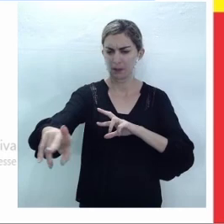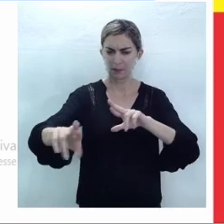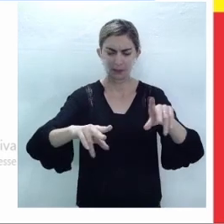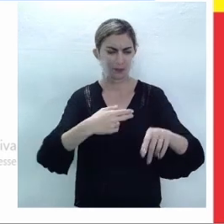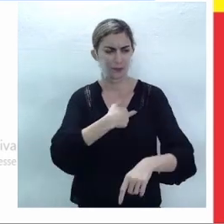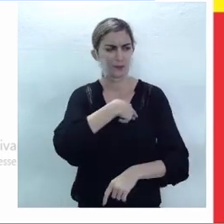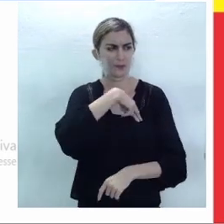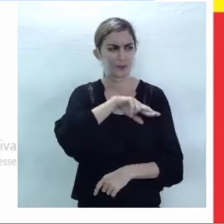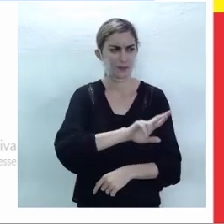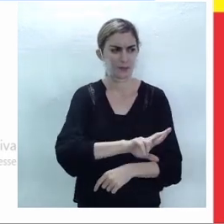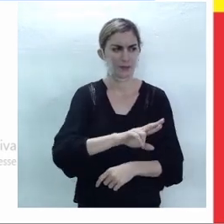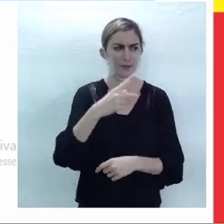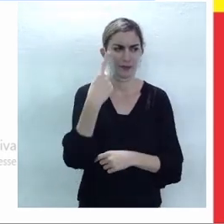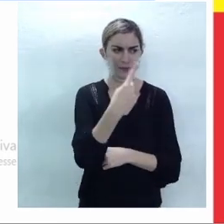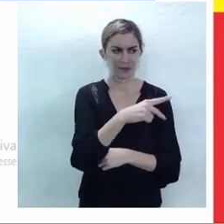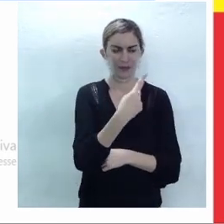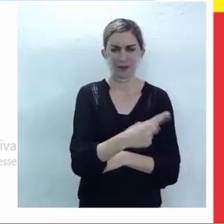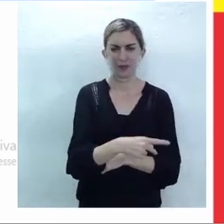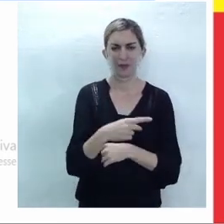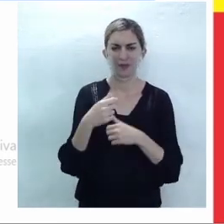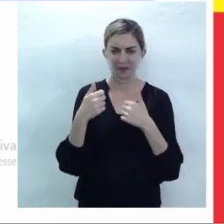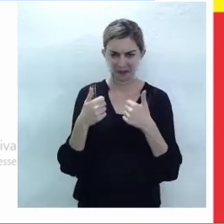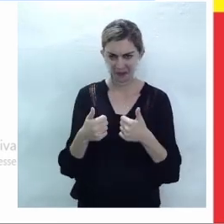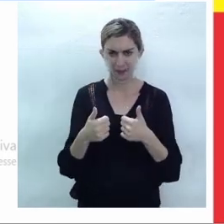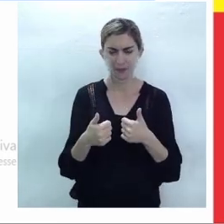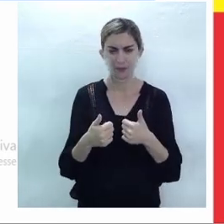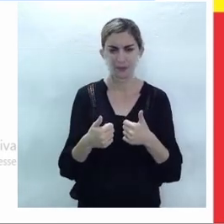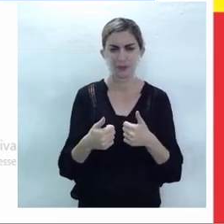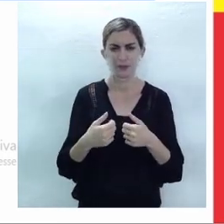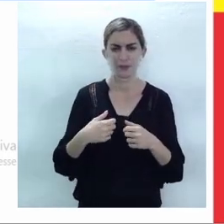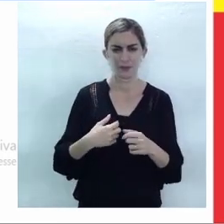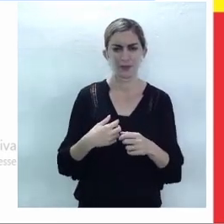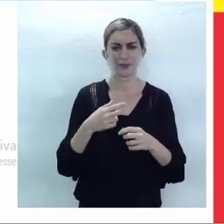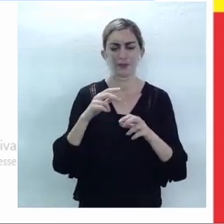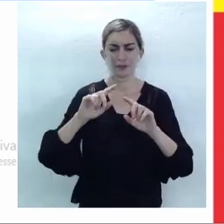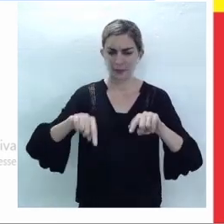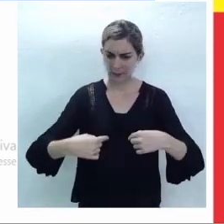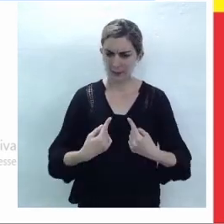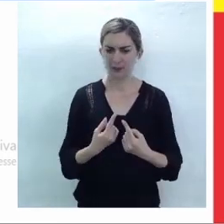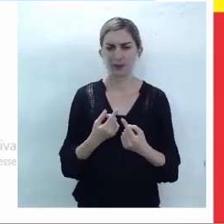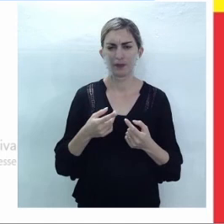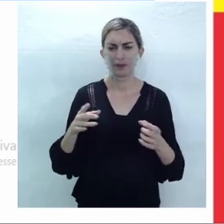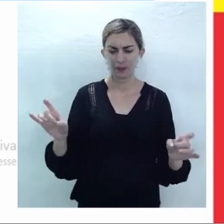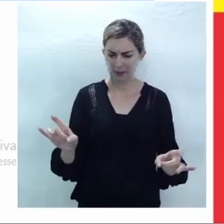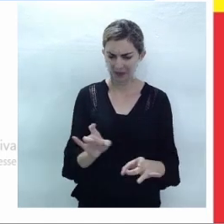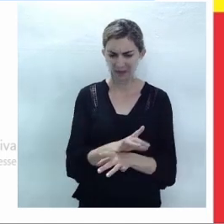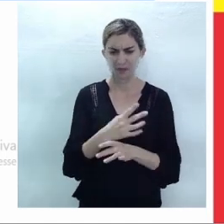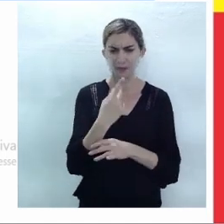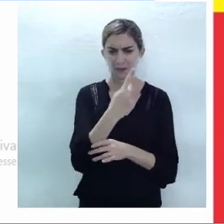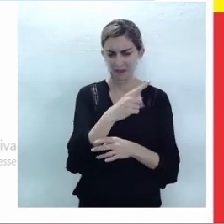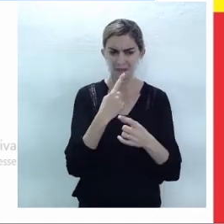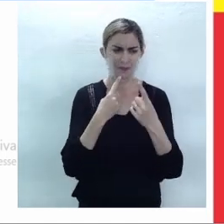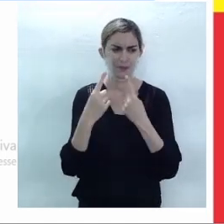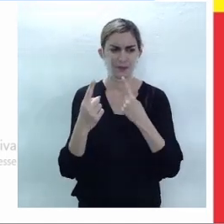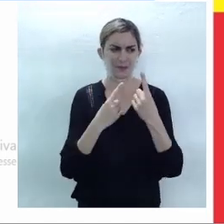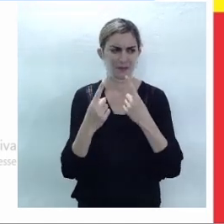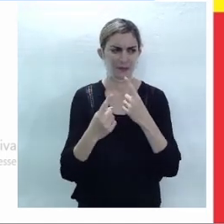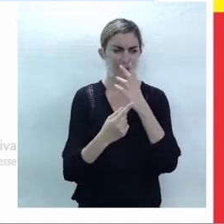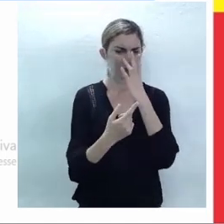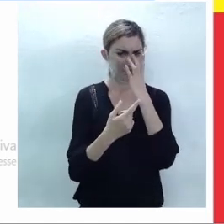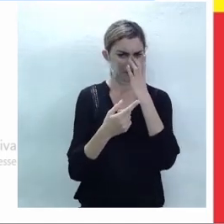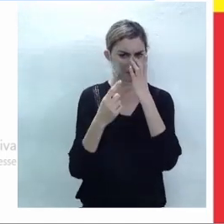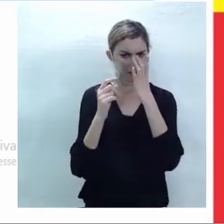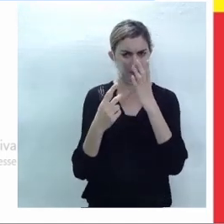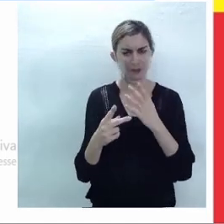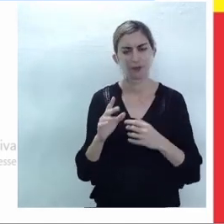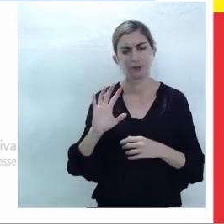diversidade religiosa são desafios, certo? A serem superados para a concretização desse diálogo. Para